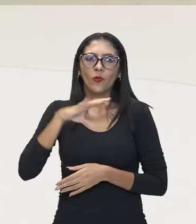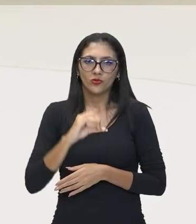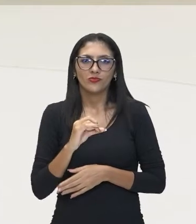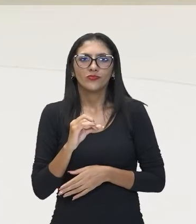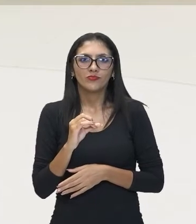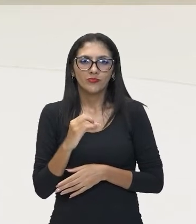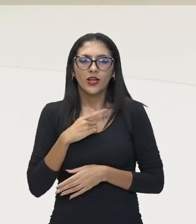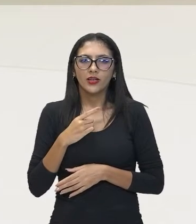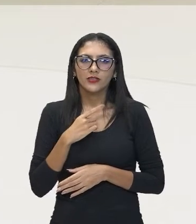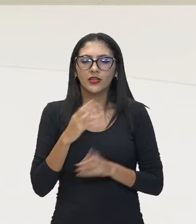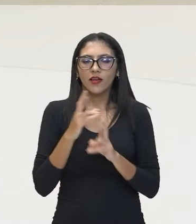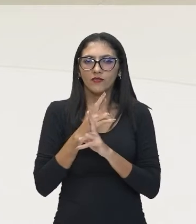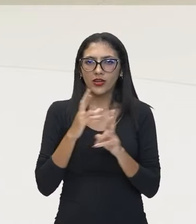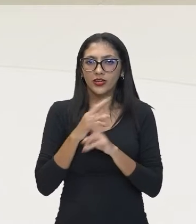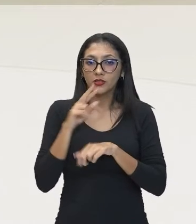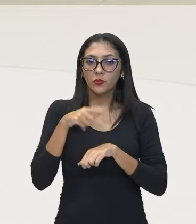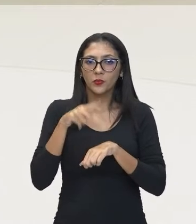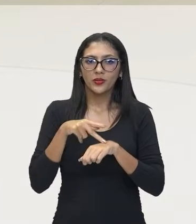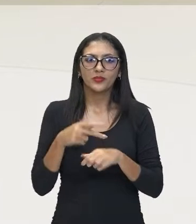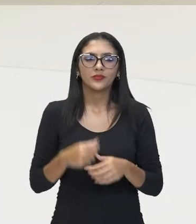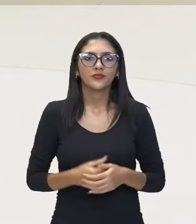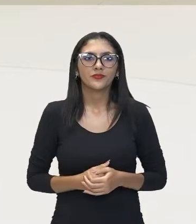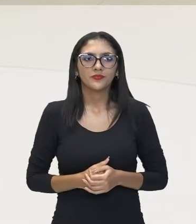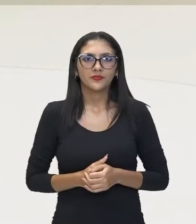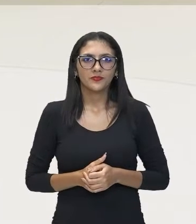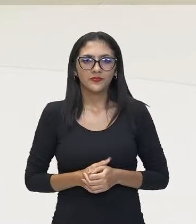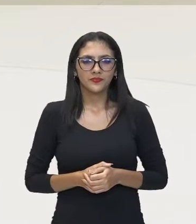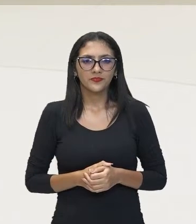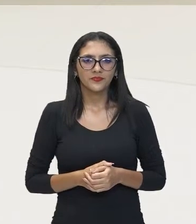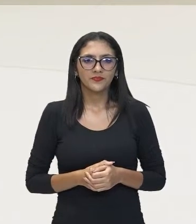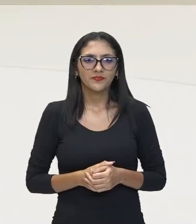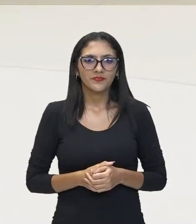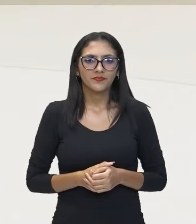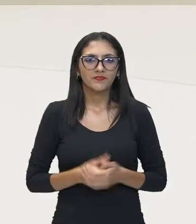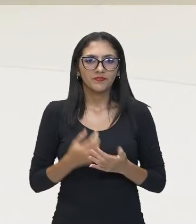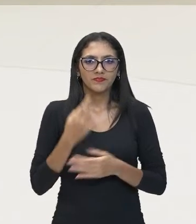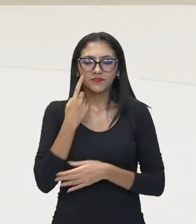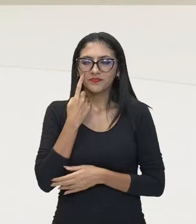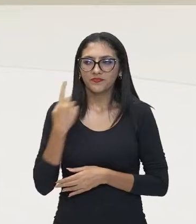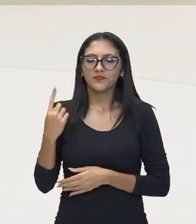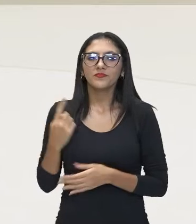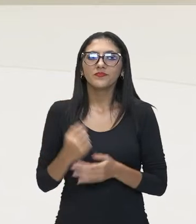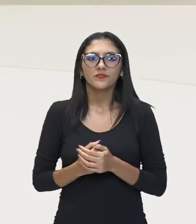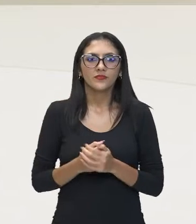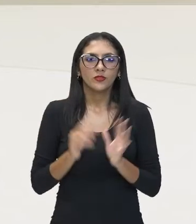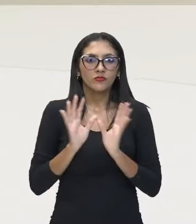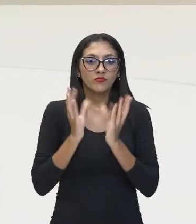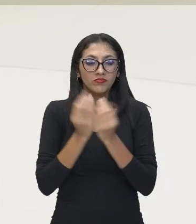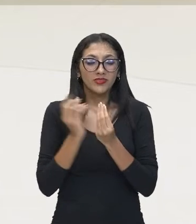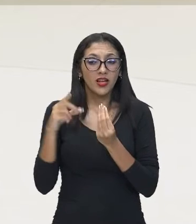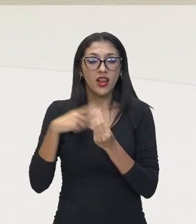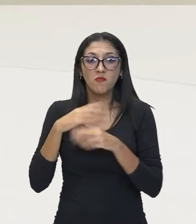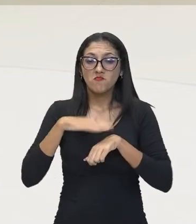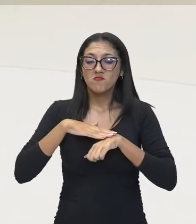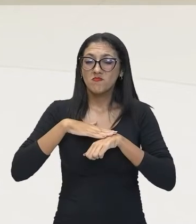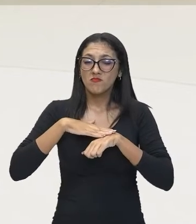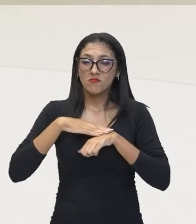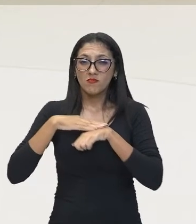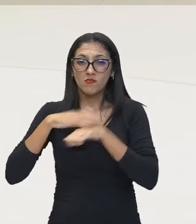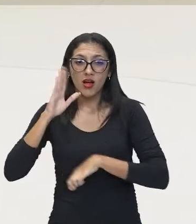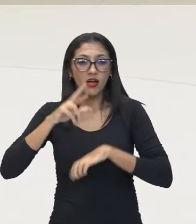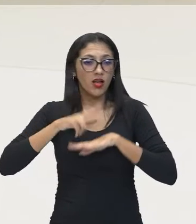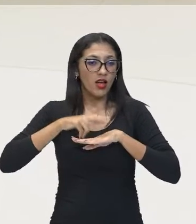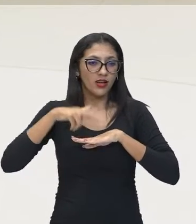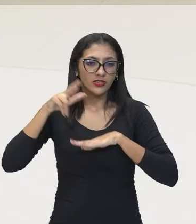origem. Agora, a gente vai falar um pouquinho, olha aqui, né? Então, polônio 900 vezes mais radioativo que o